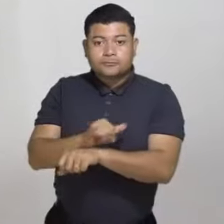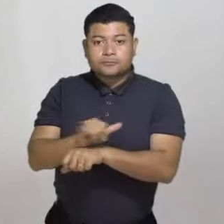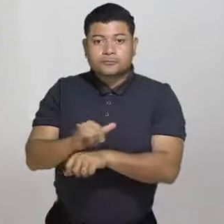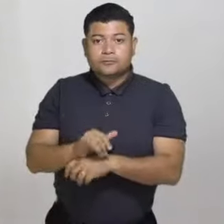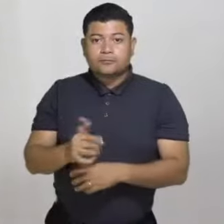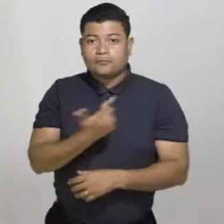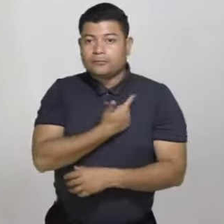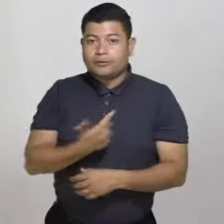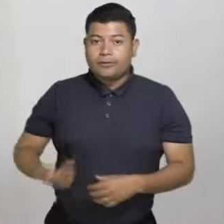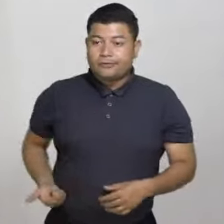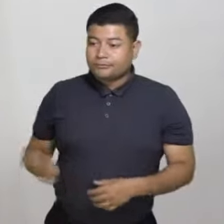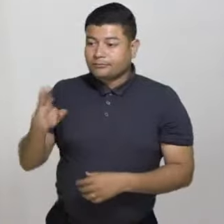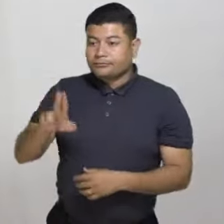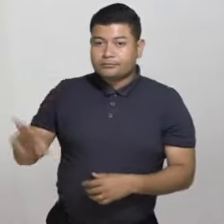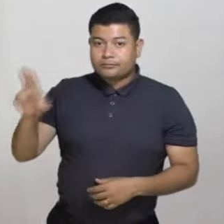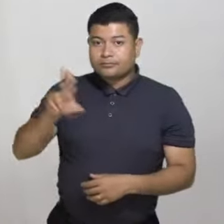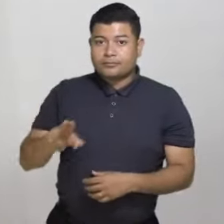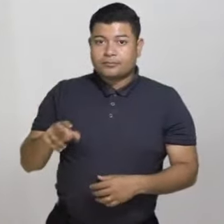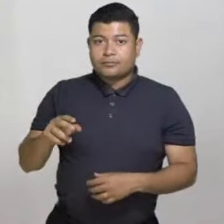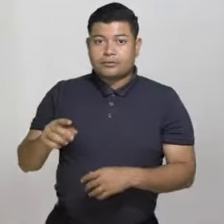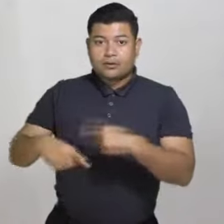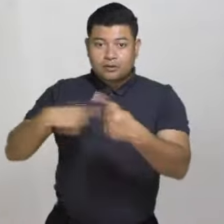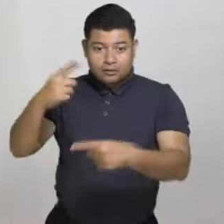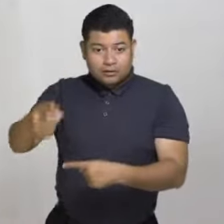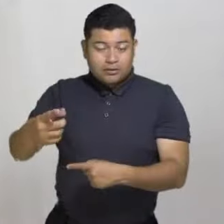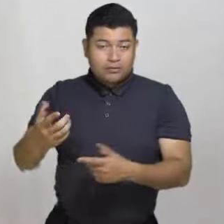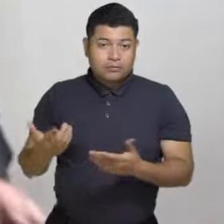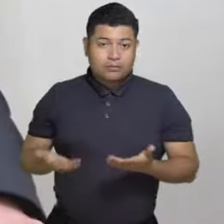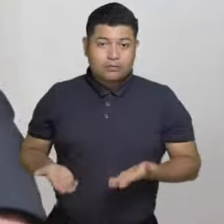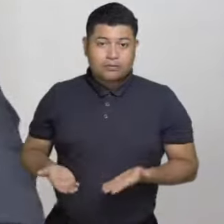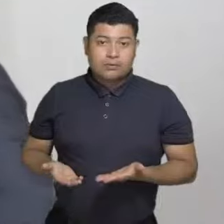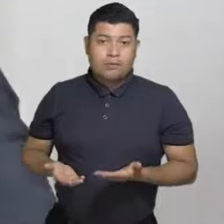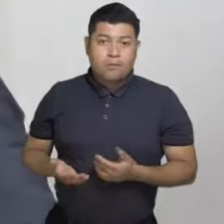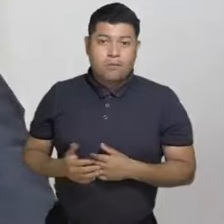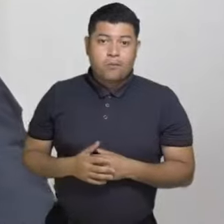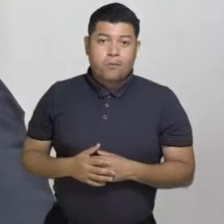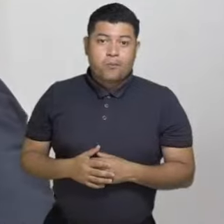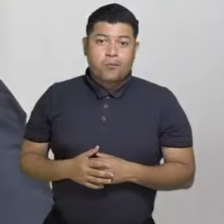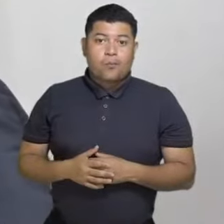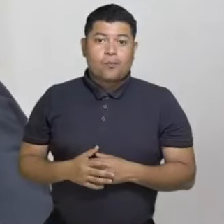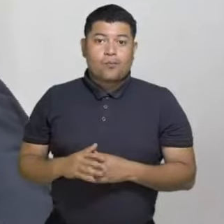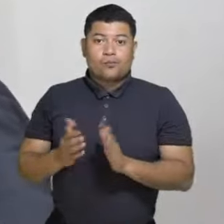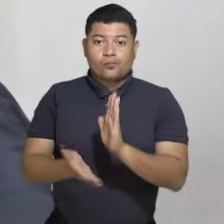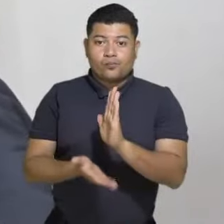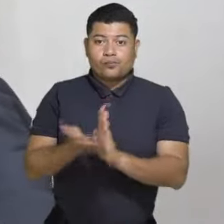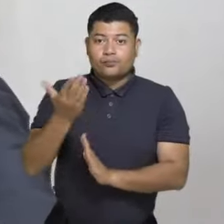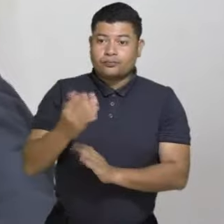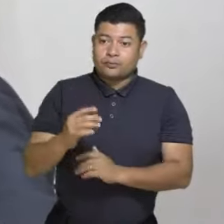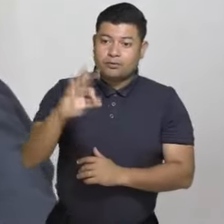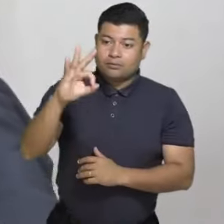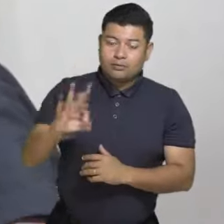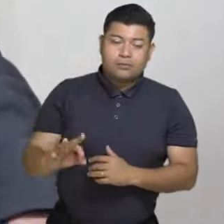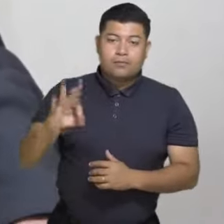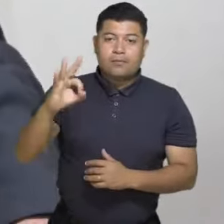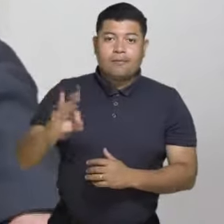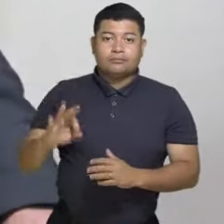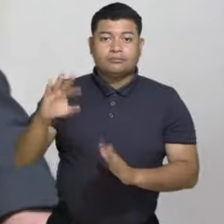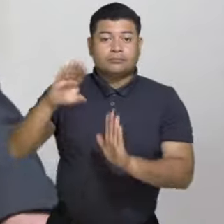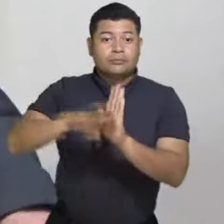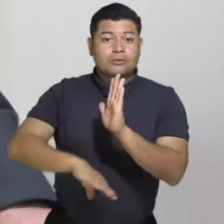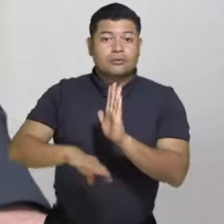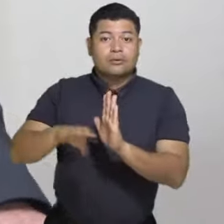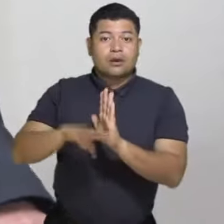governo vai utilizar para que logo adiante se aumente os percentuais de desconto